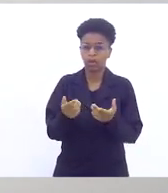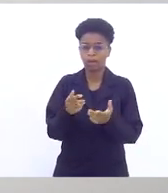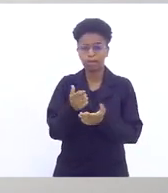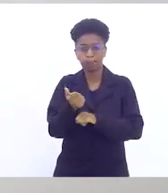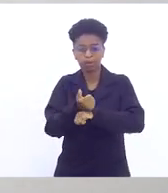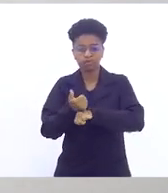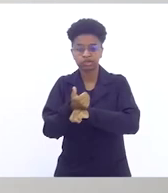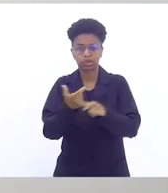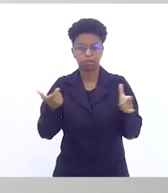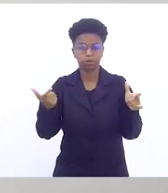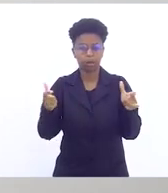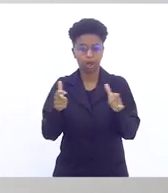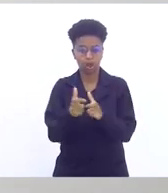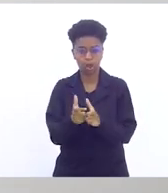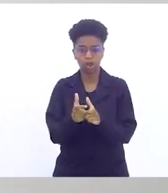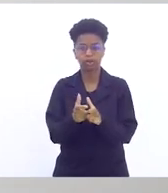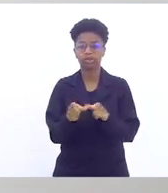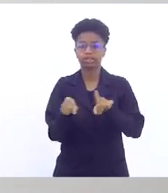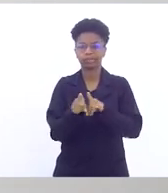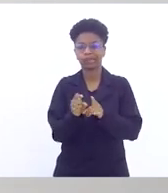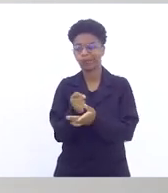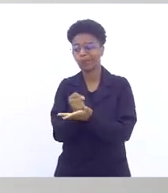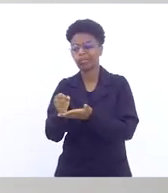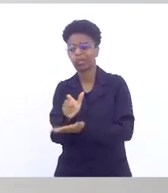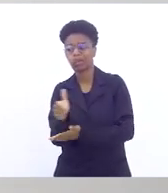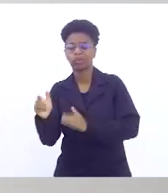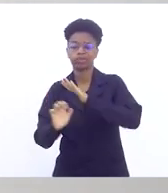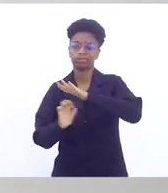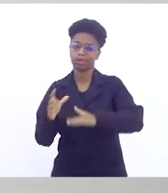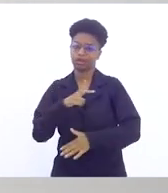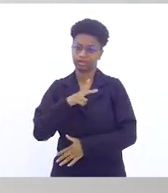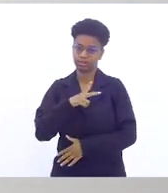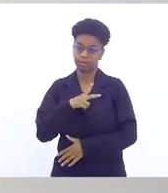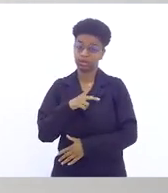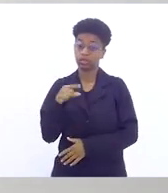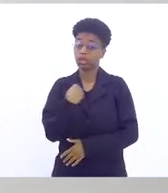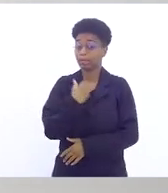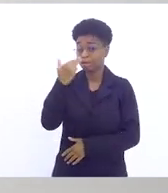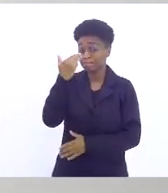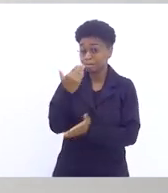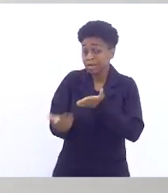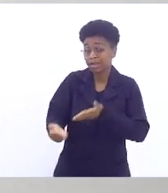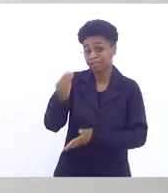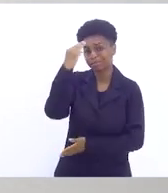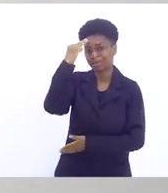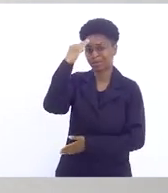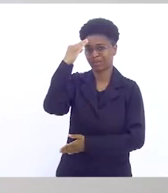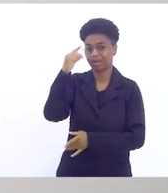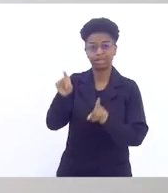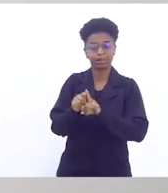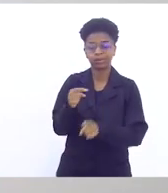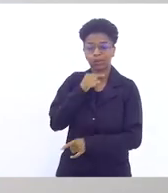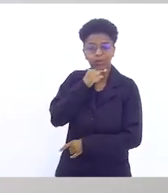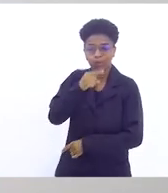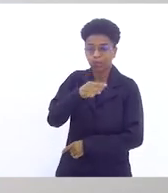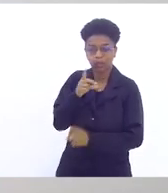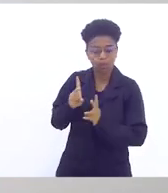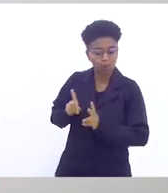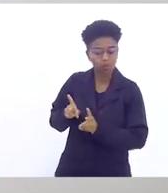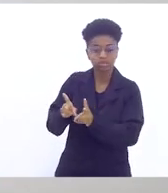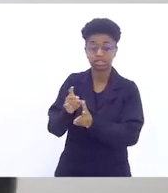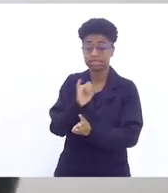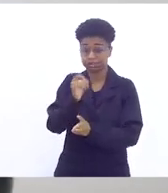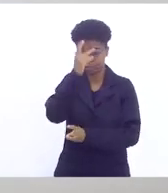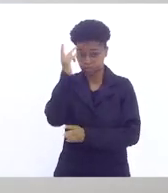é terceirização primeiro a gente perde a nossa memória técnica segundo nós não damos continuidade aos que vierem